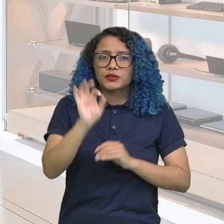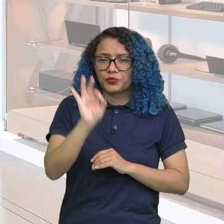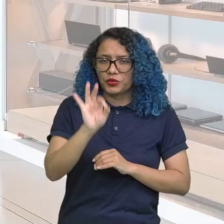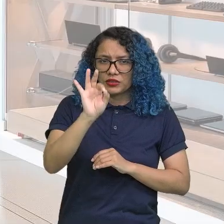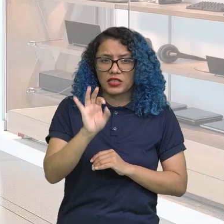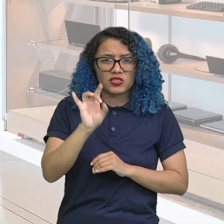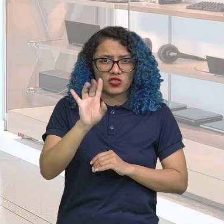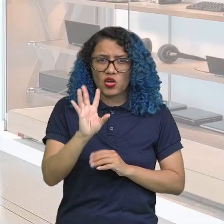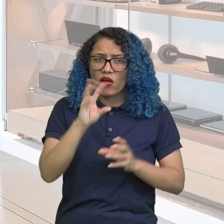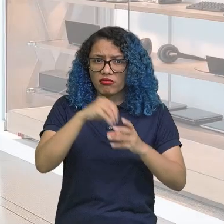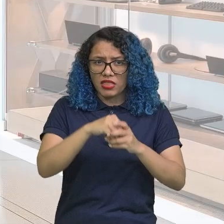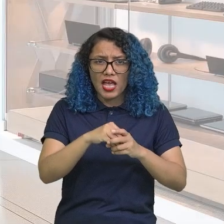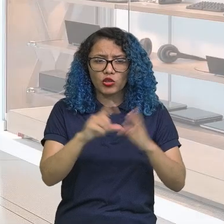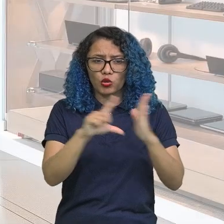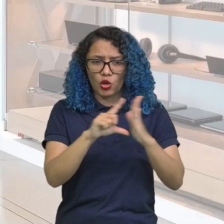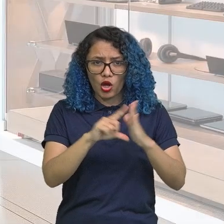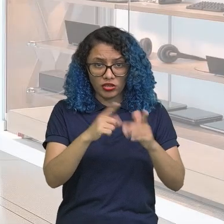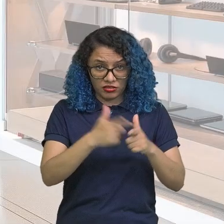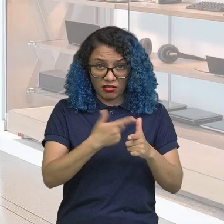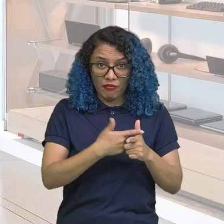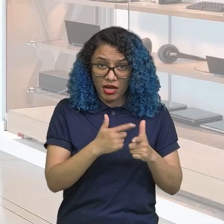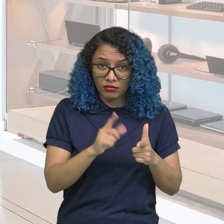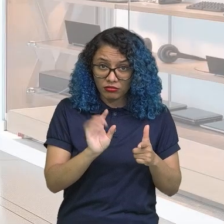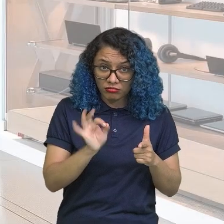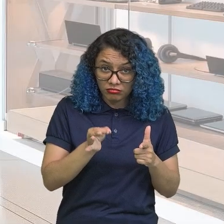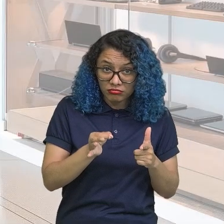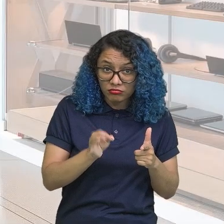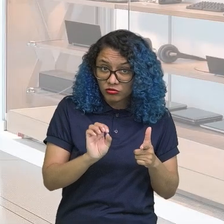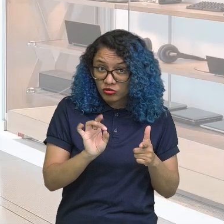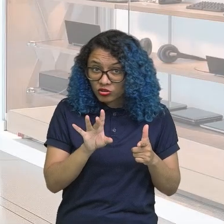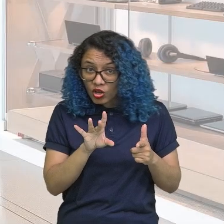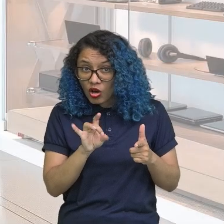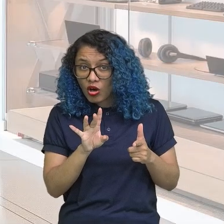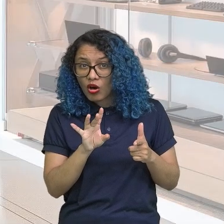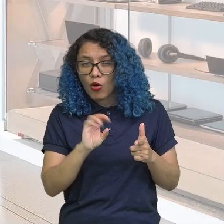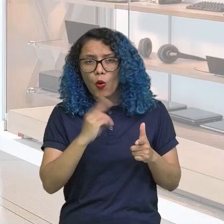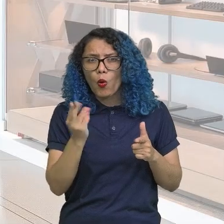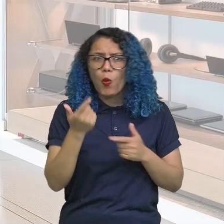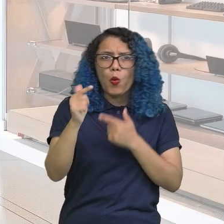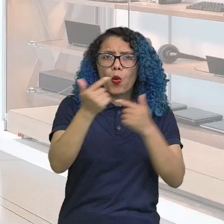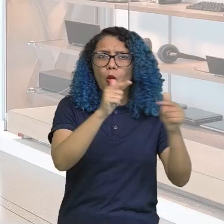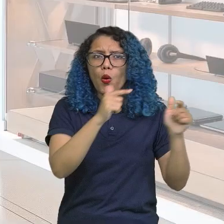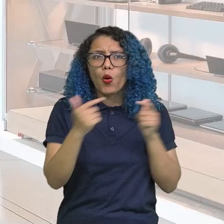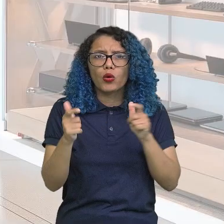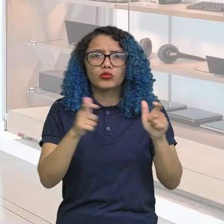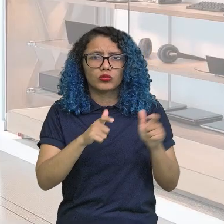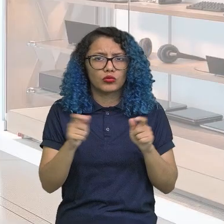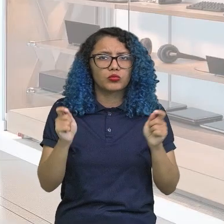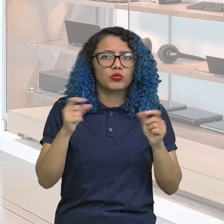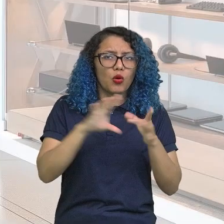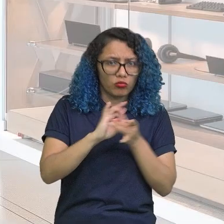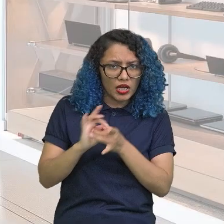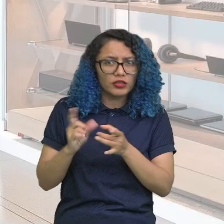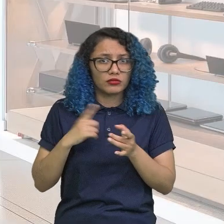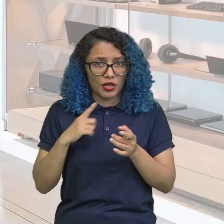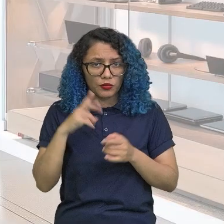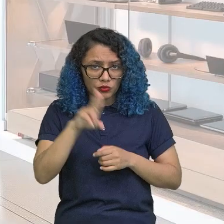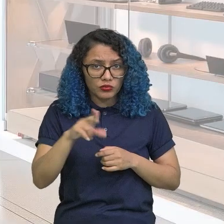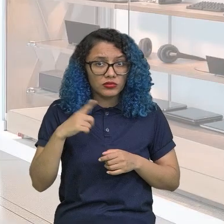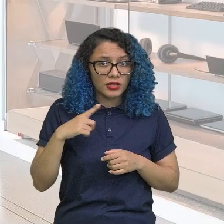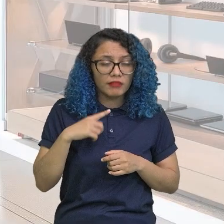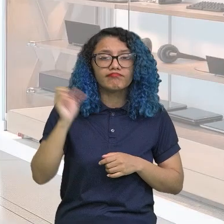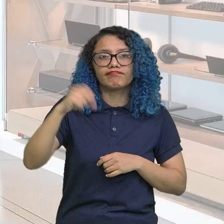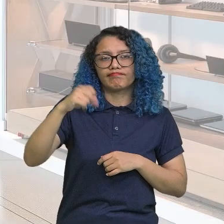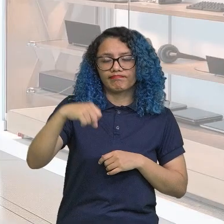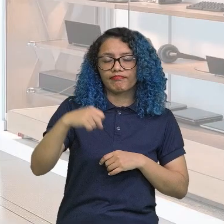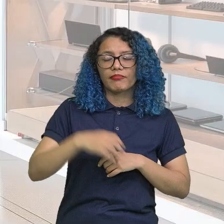na loja de calçados, será? No nosso dia a dia? Será que ela não tem uma outra aplicação? Tem, com certeza tem. A porcentagem lá,